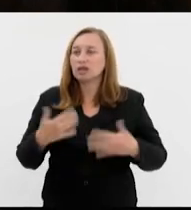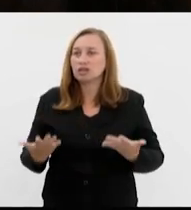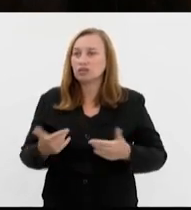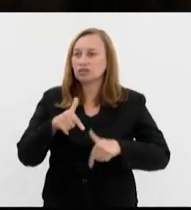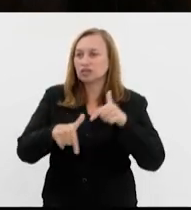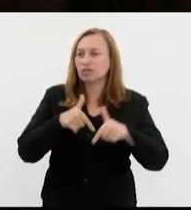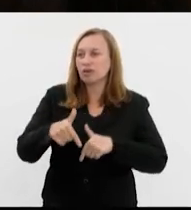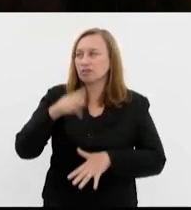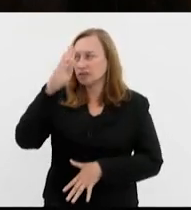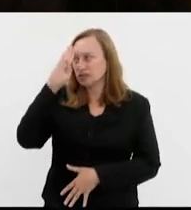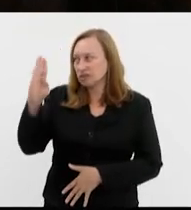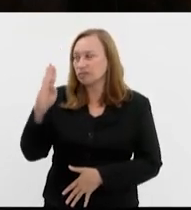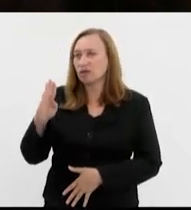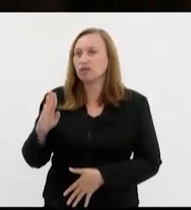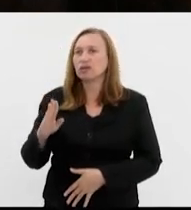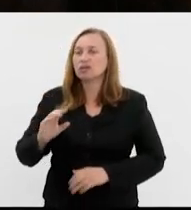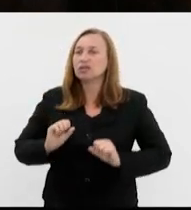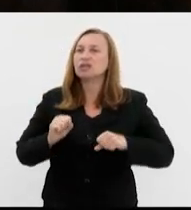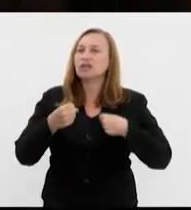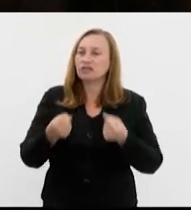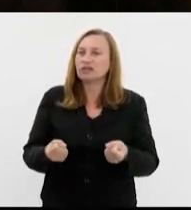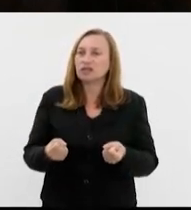é fundamental na defesa por